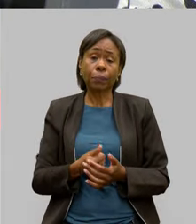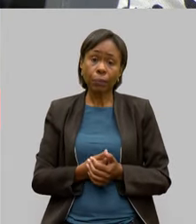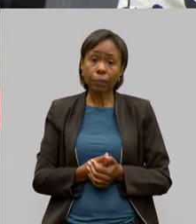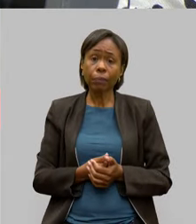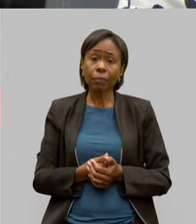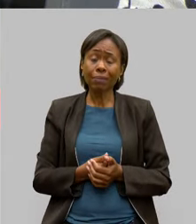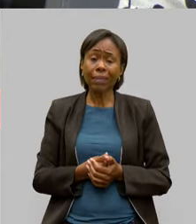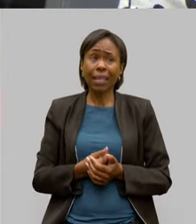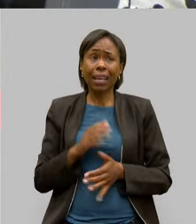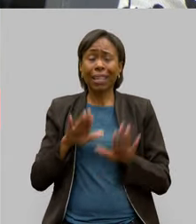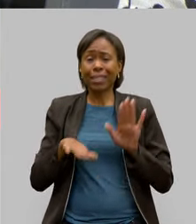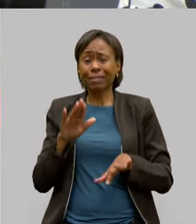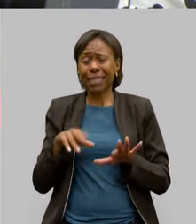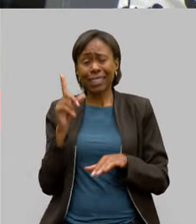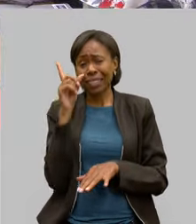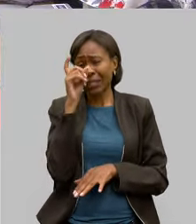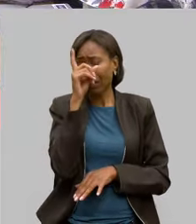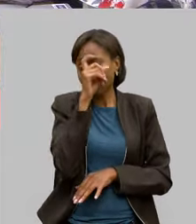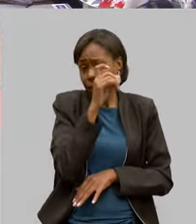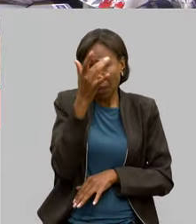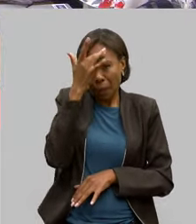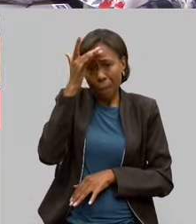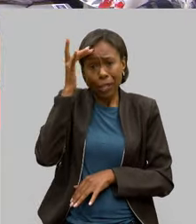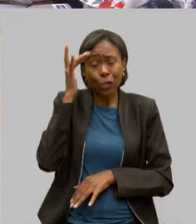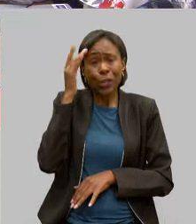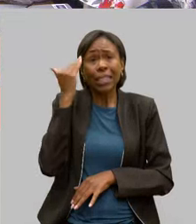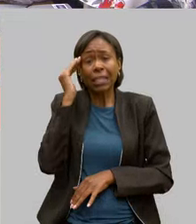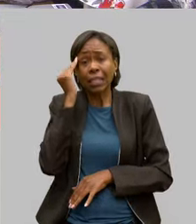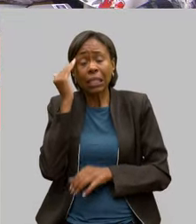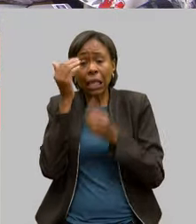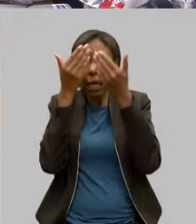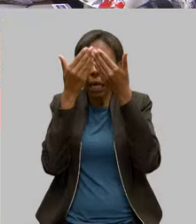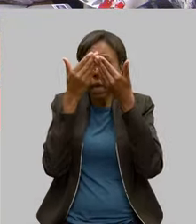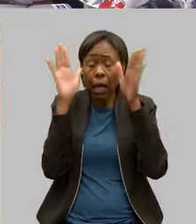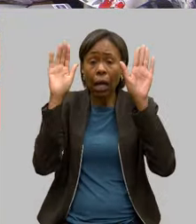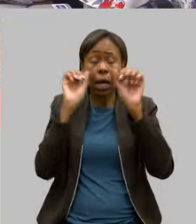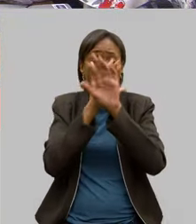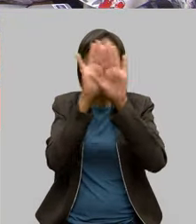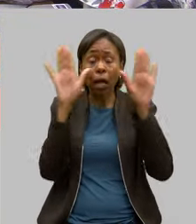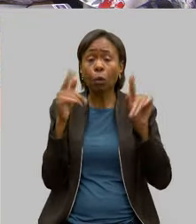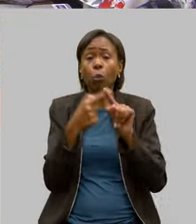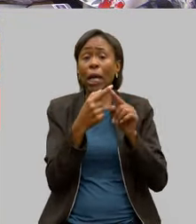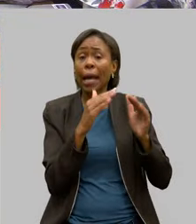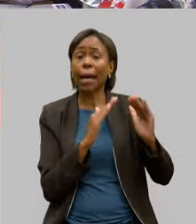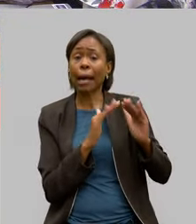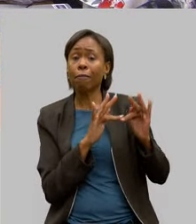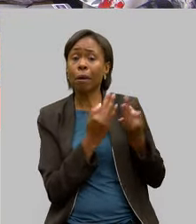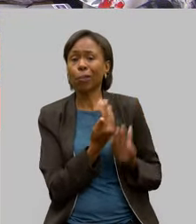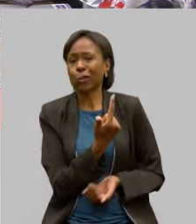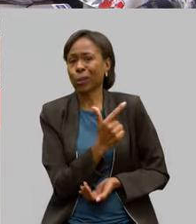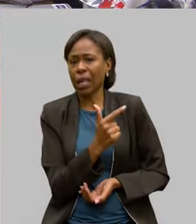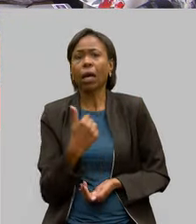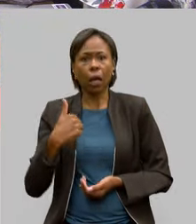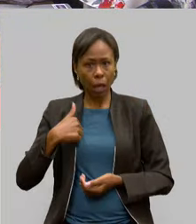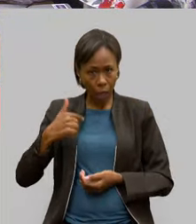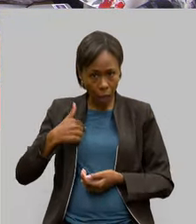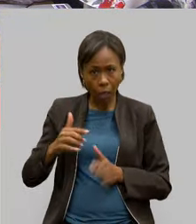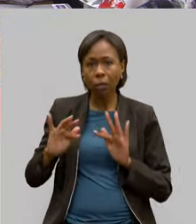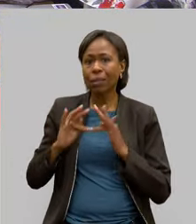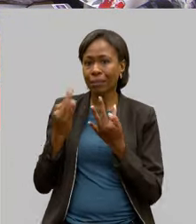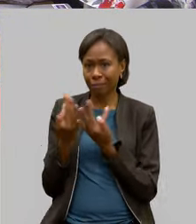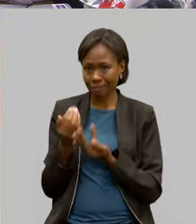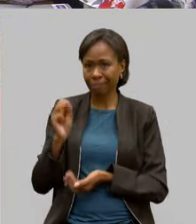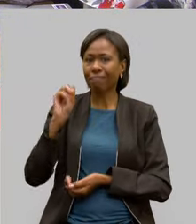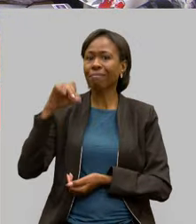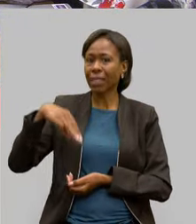é difícil Às vezes a pessoa ter a compreensão quando não vivenci isso dentro de casa e eu posso dizer que eu vivenci isso dentro de casa que realmente